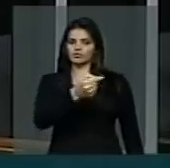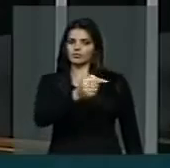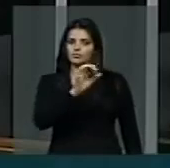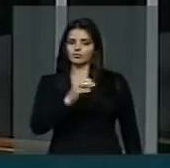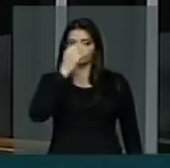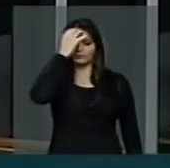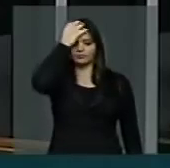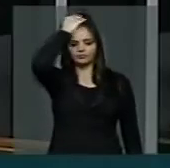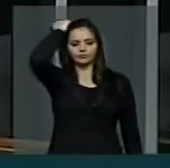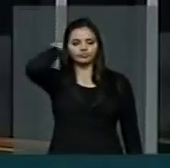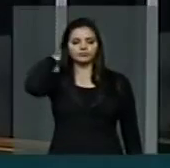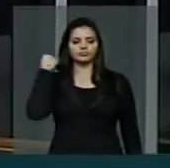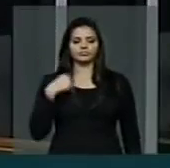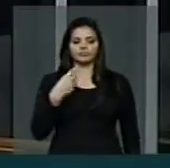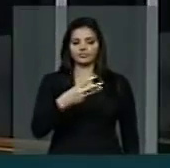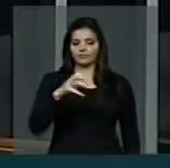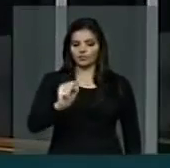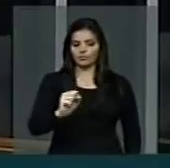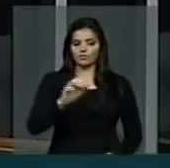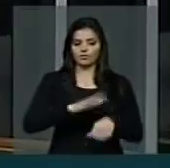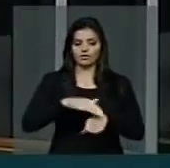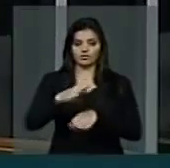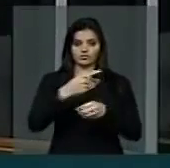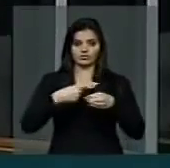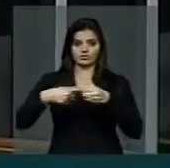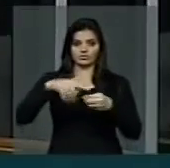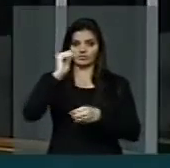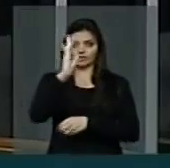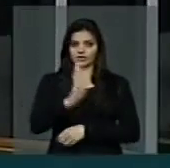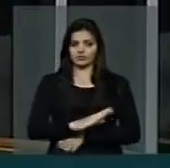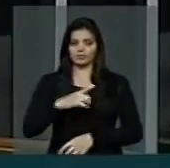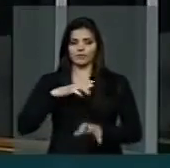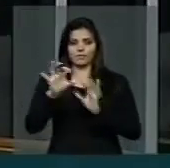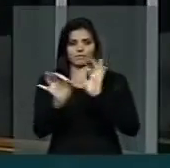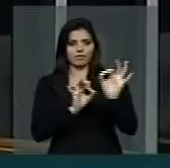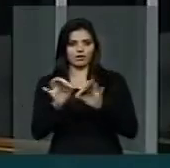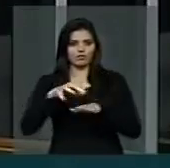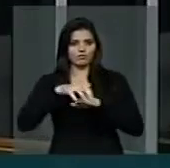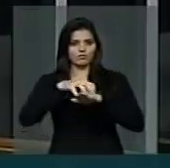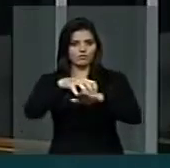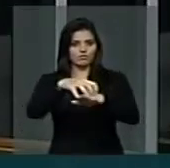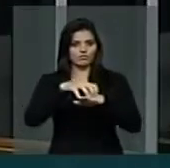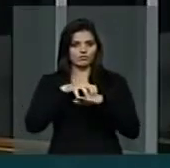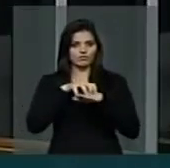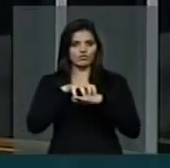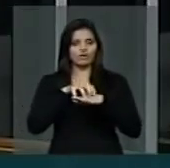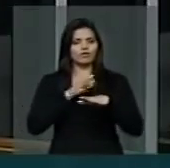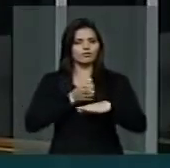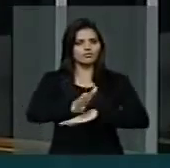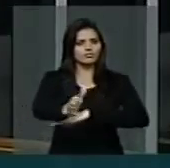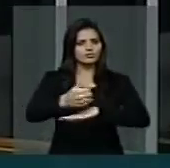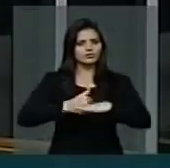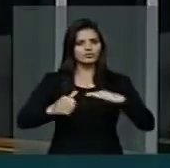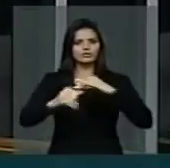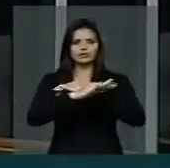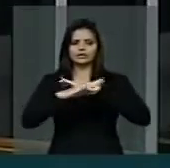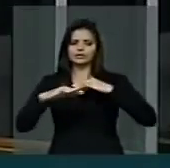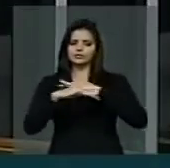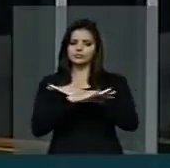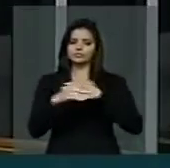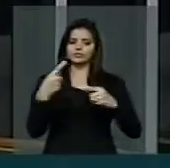44,7% das 38 maiores cidades do país têm um plano de transportes, com diretrizes, ações a